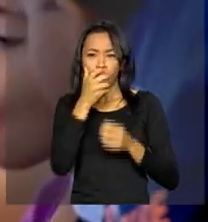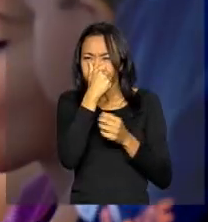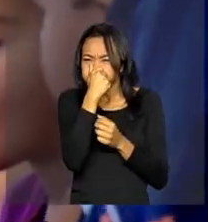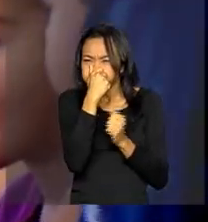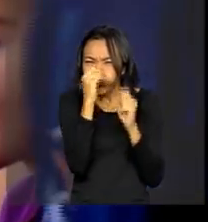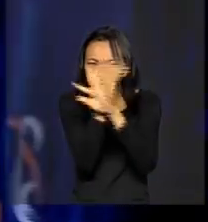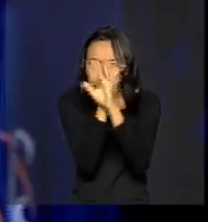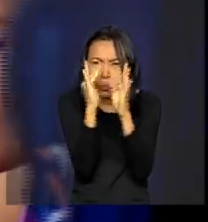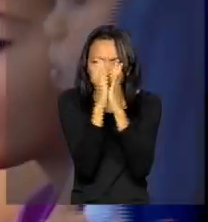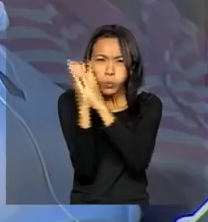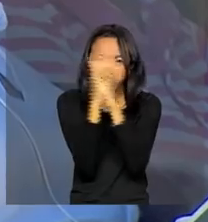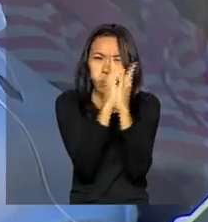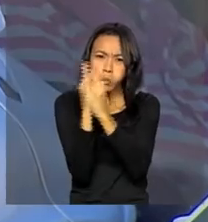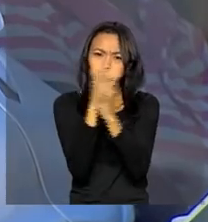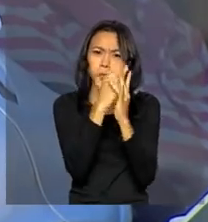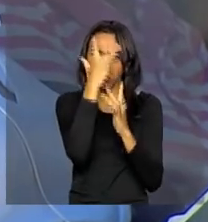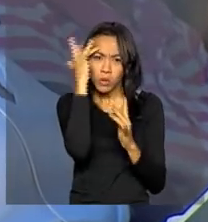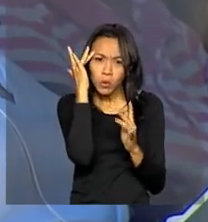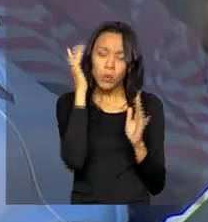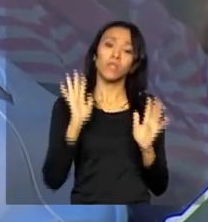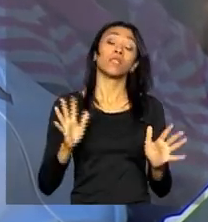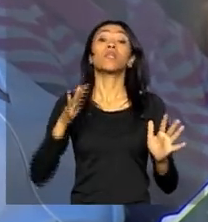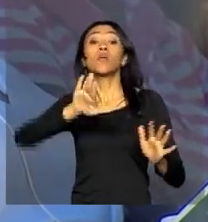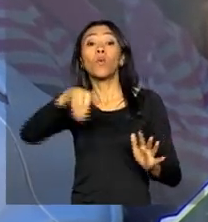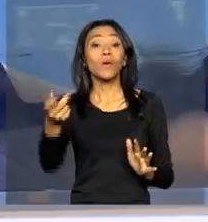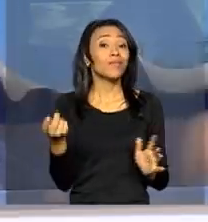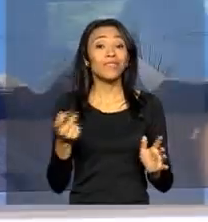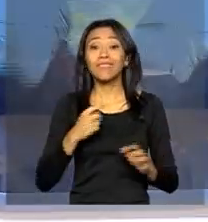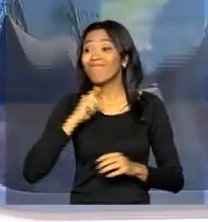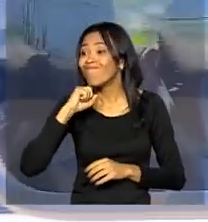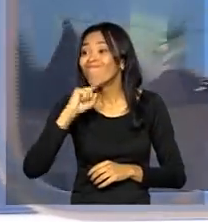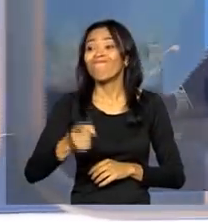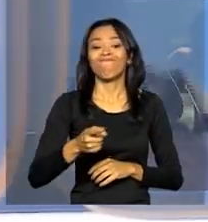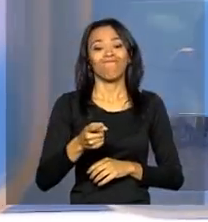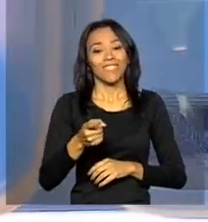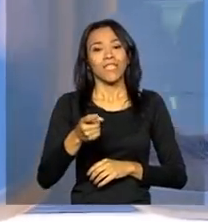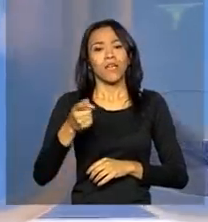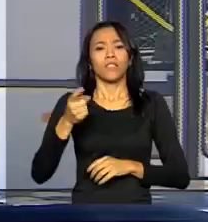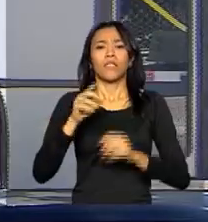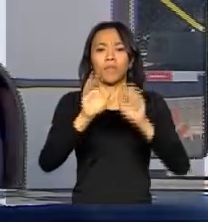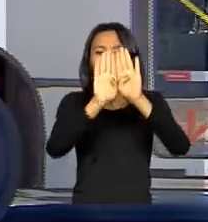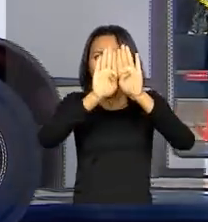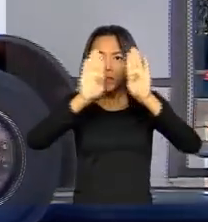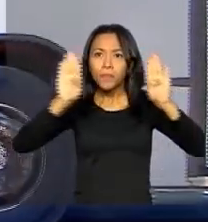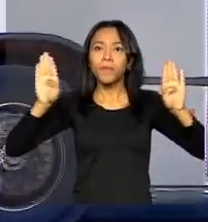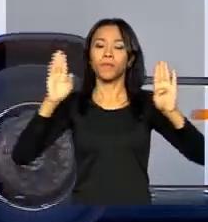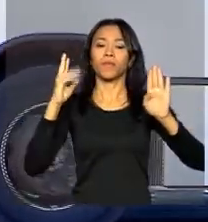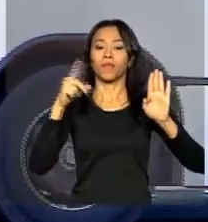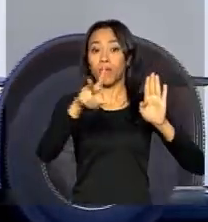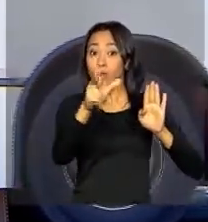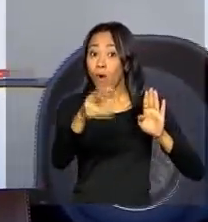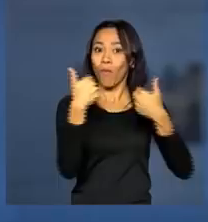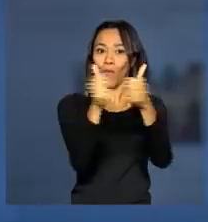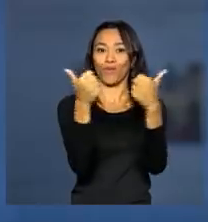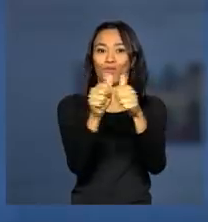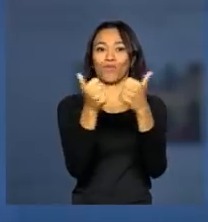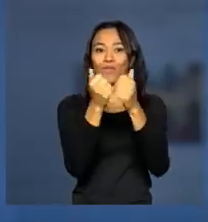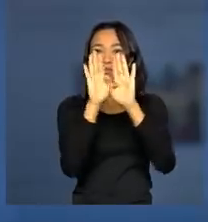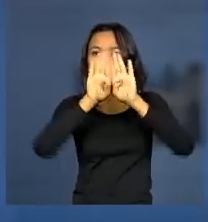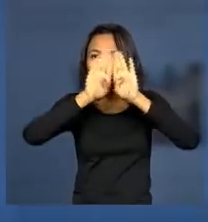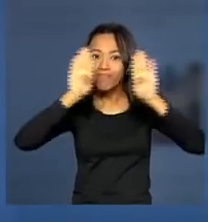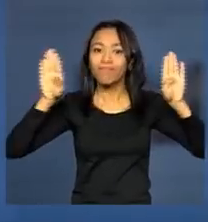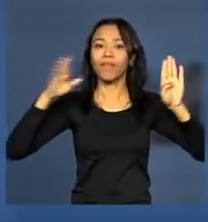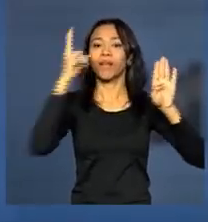aglomerações e ambientes fechados e, quando não for possível, manter o local ventilado, como no transporte público. A